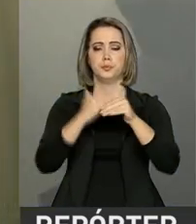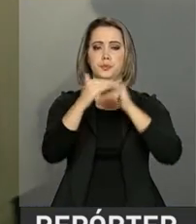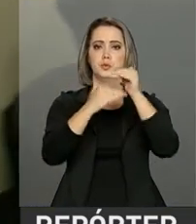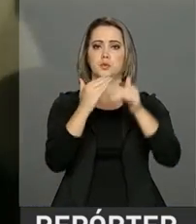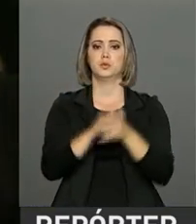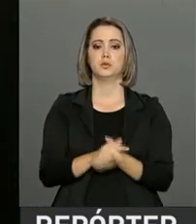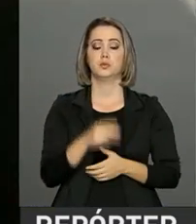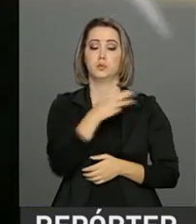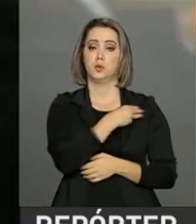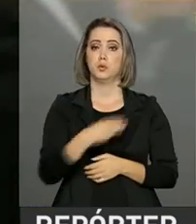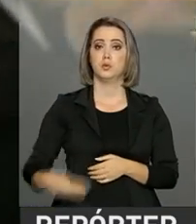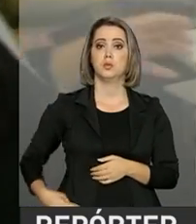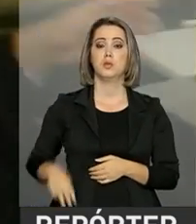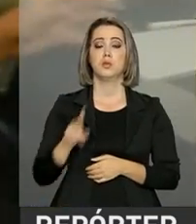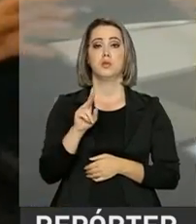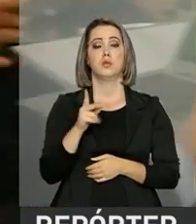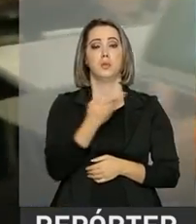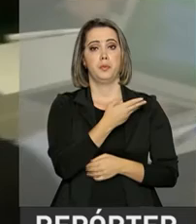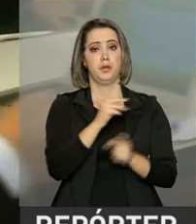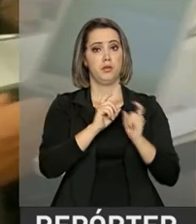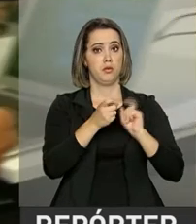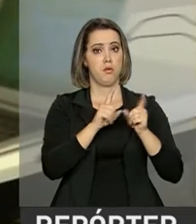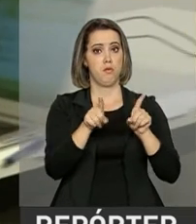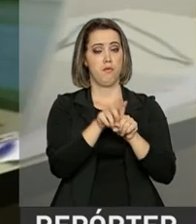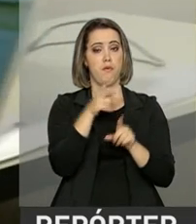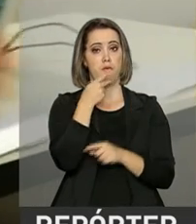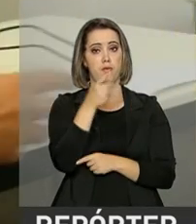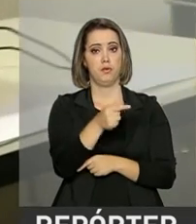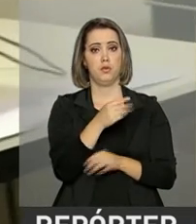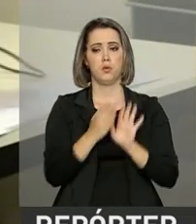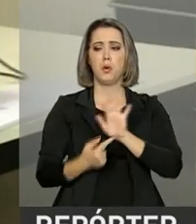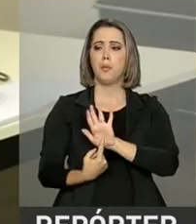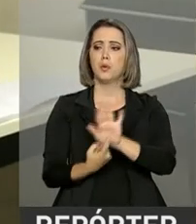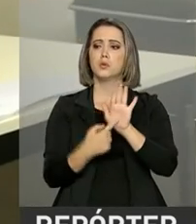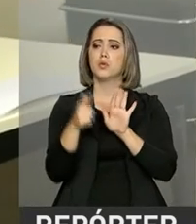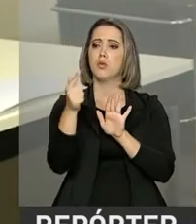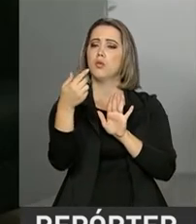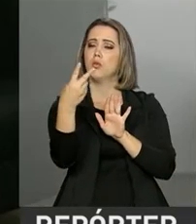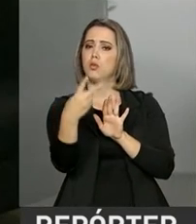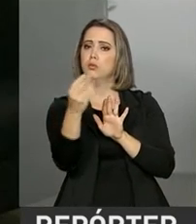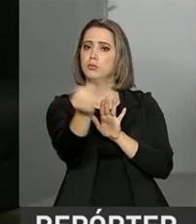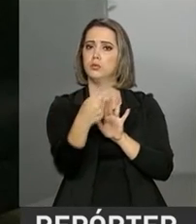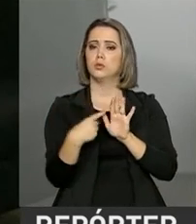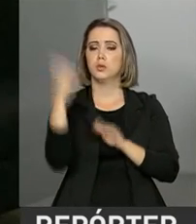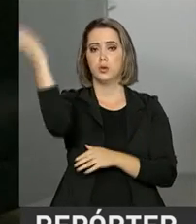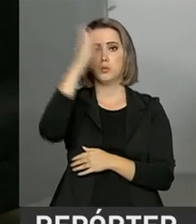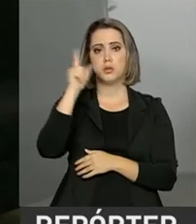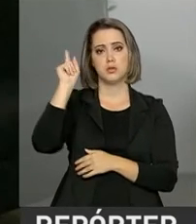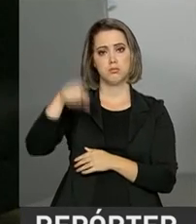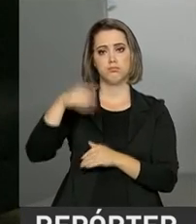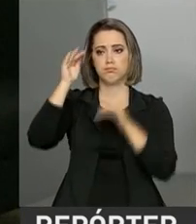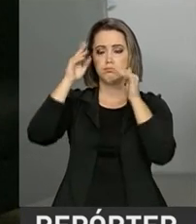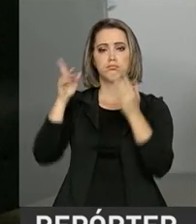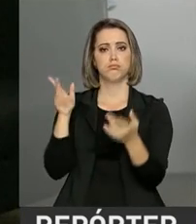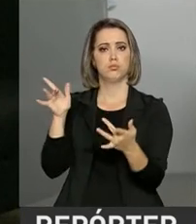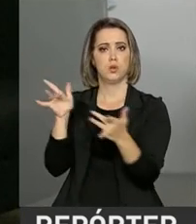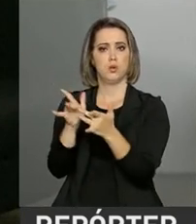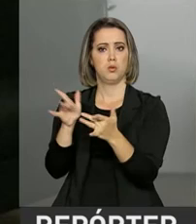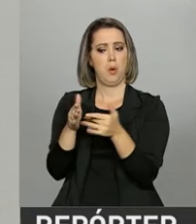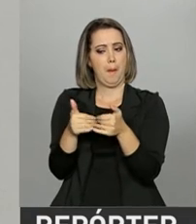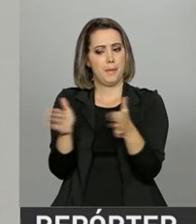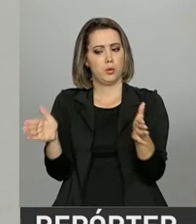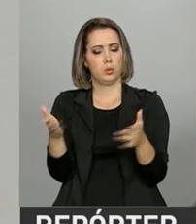o ministro henrique meirelles disse que mostrou ao g20 que o brasil é favorável à abertura comercial